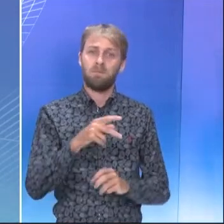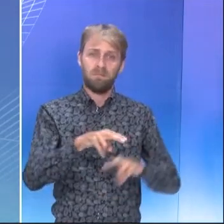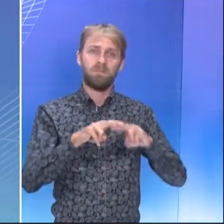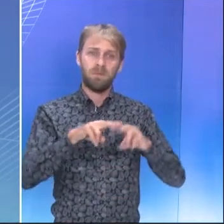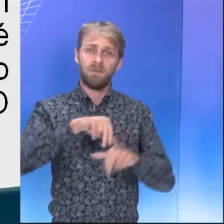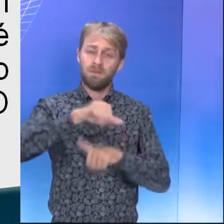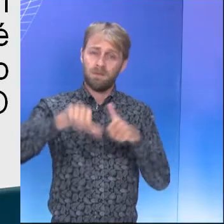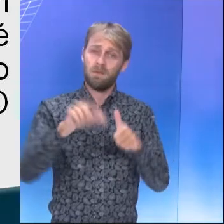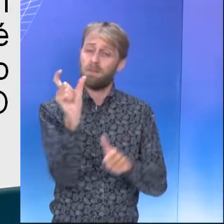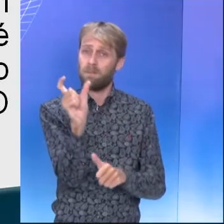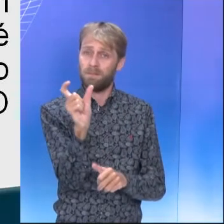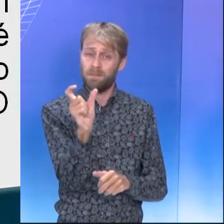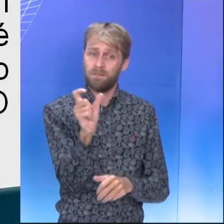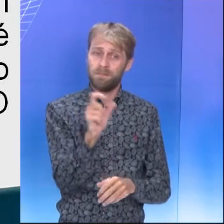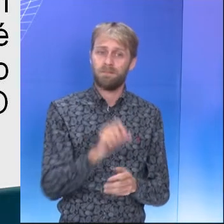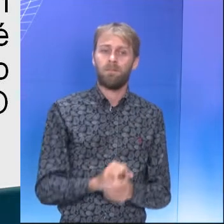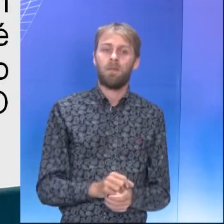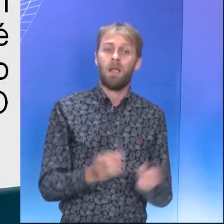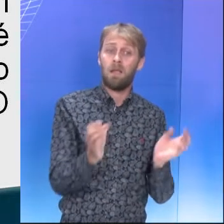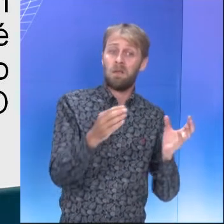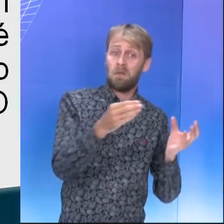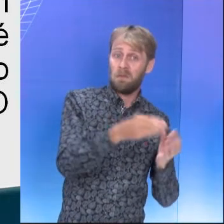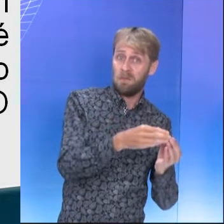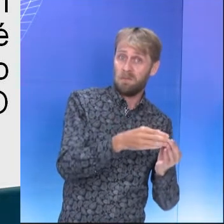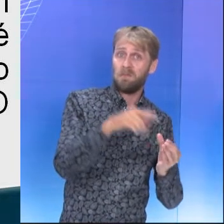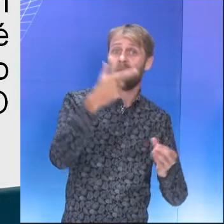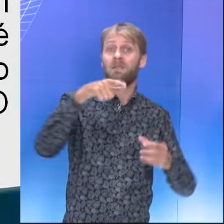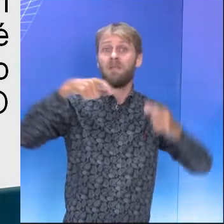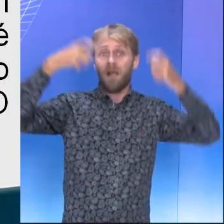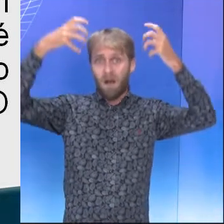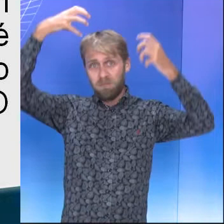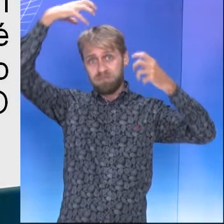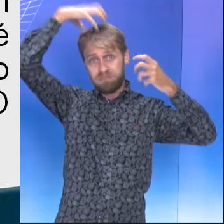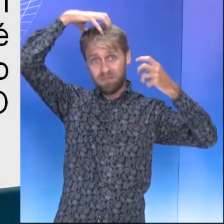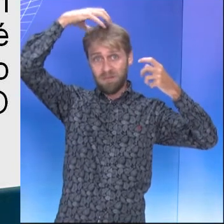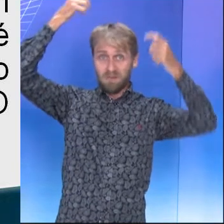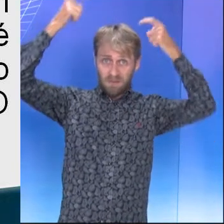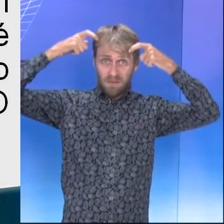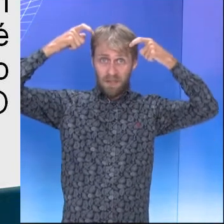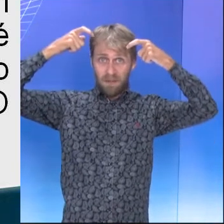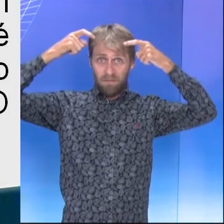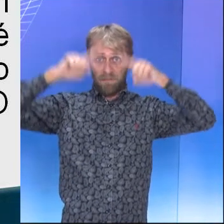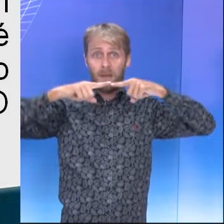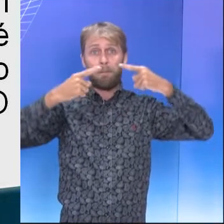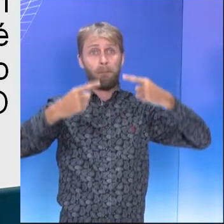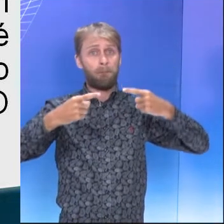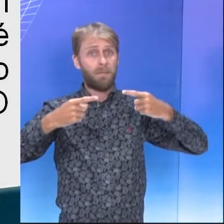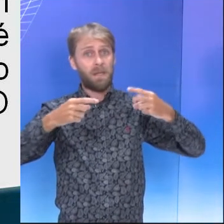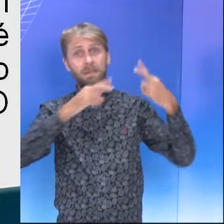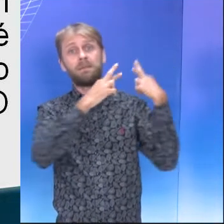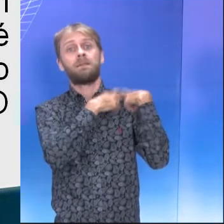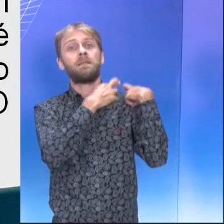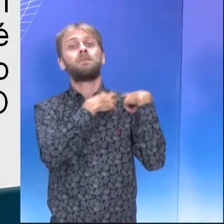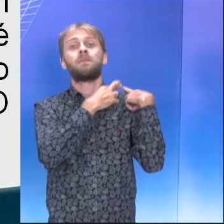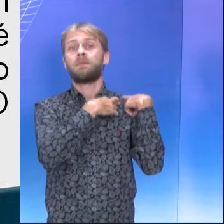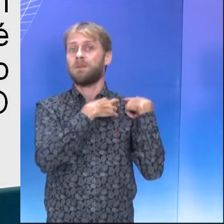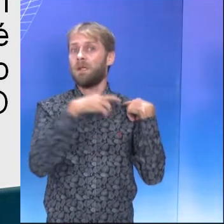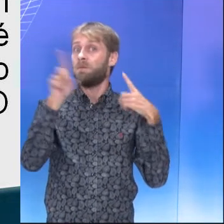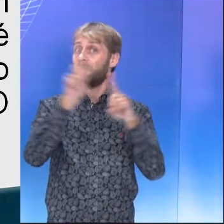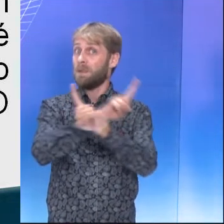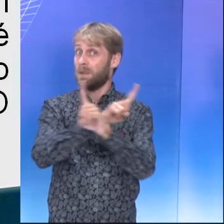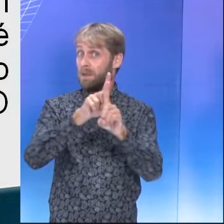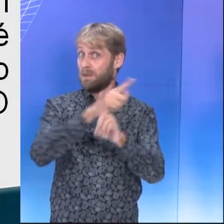Vamos ler o enunciado da questão. A tribo não possui um rei, mas um chefe que não é chefe de Estado. Aí vai